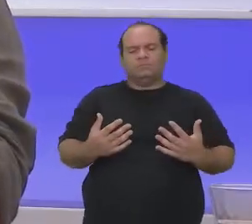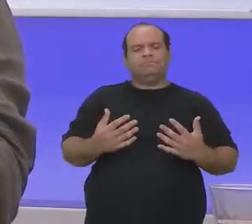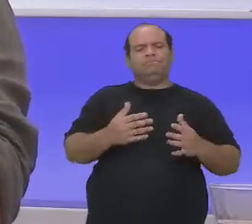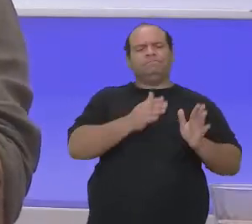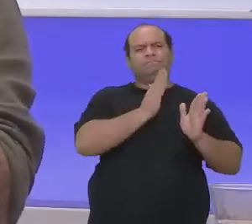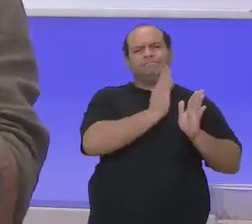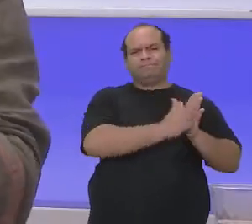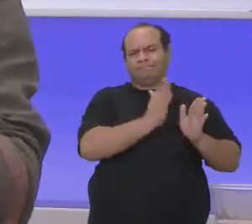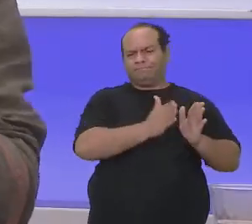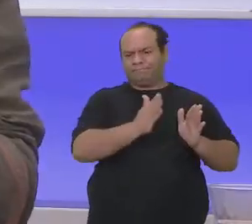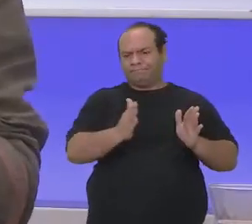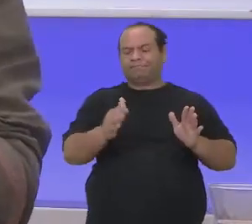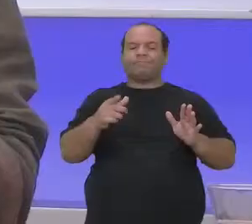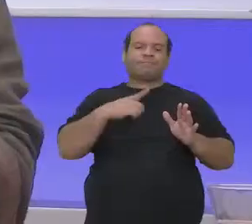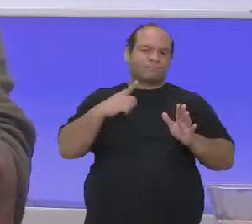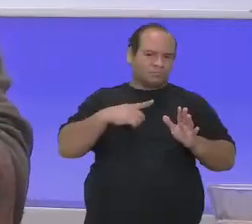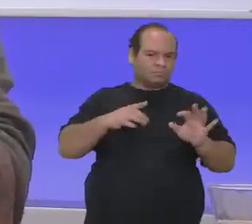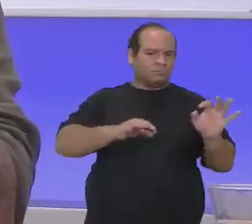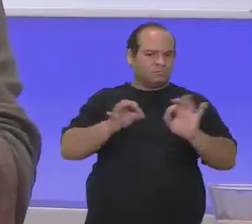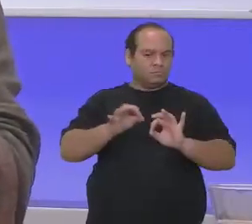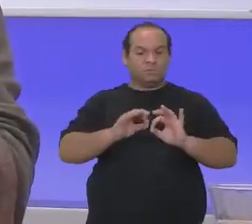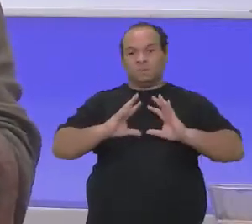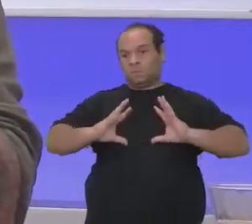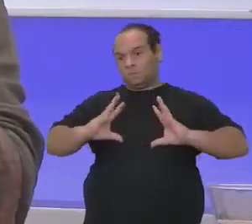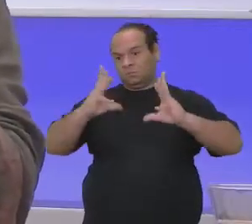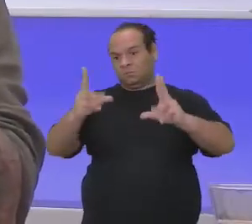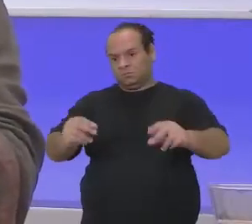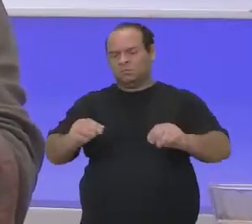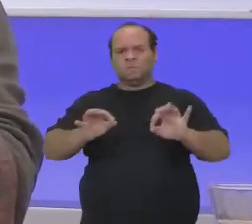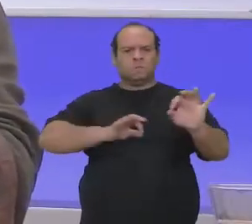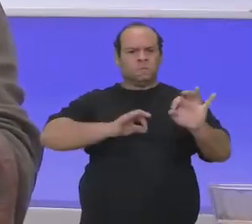e distribuição de energia, elas são todas